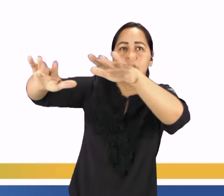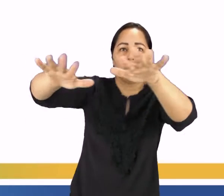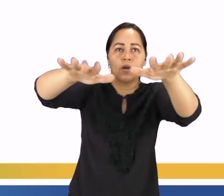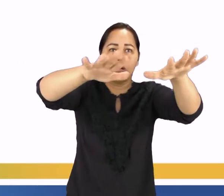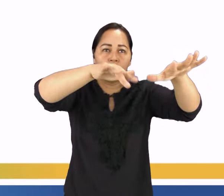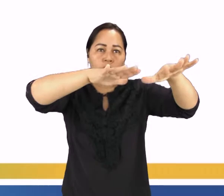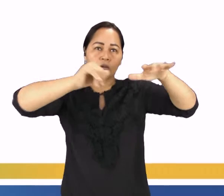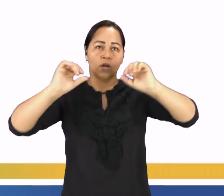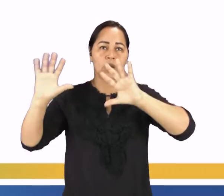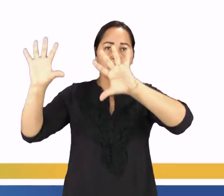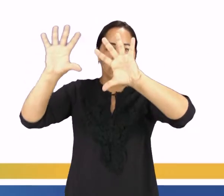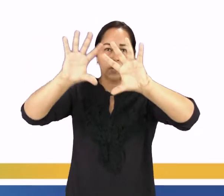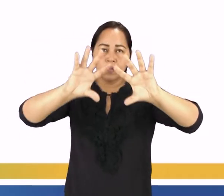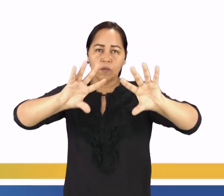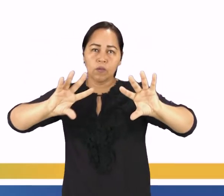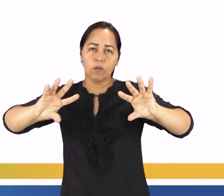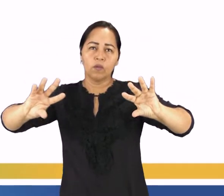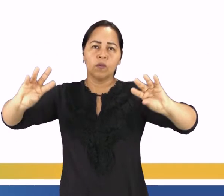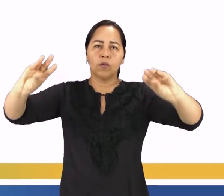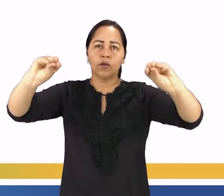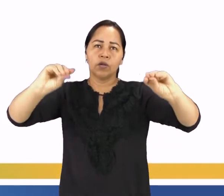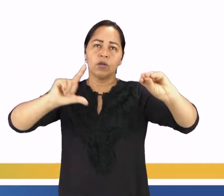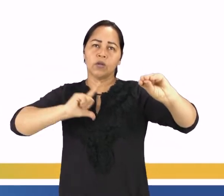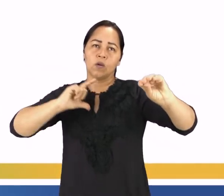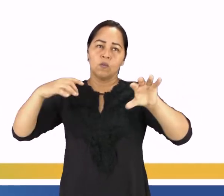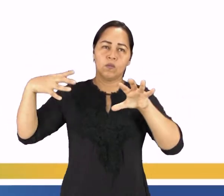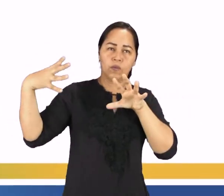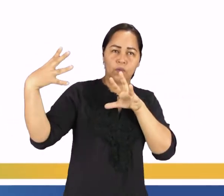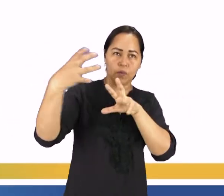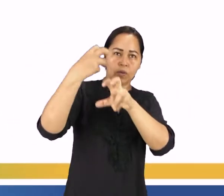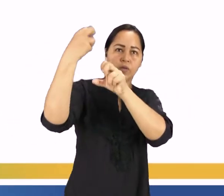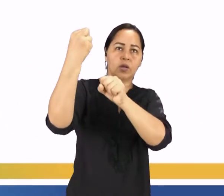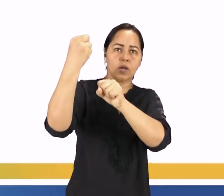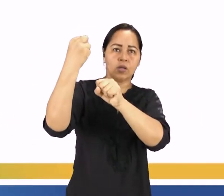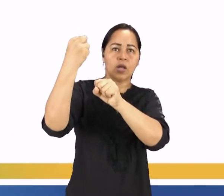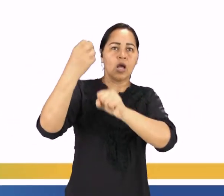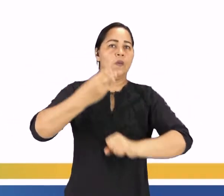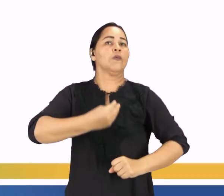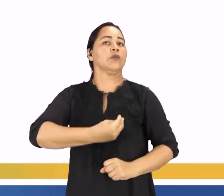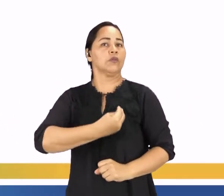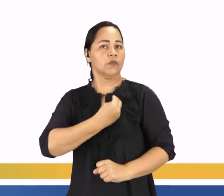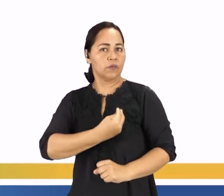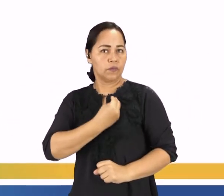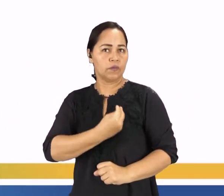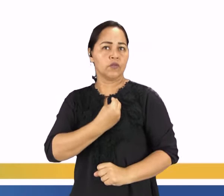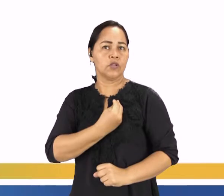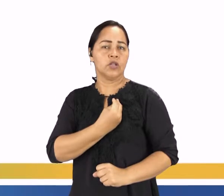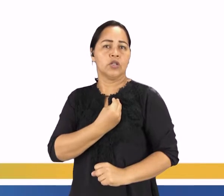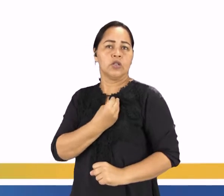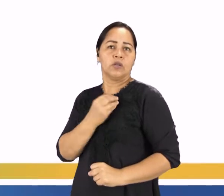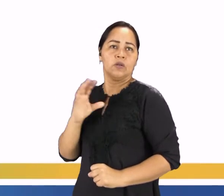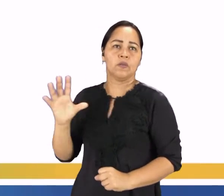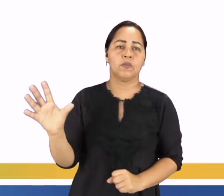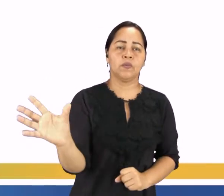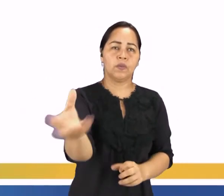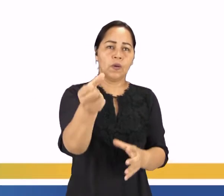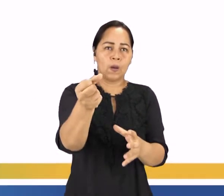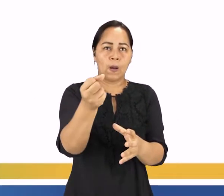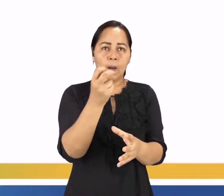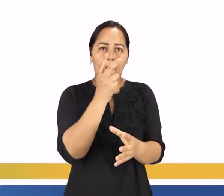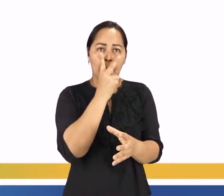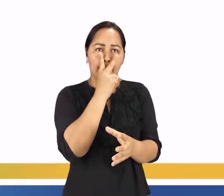mí la noche entraba su invasión poderosa. Para sobrevivirme, te forjé como una